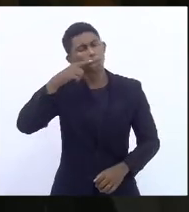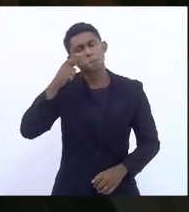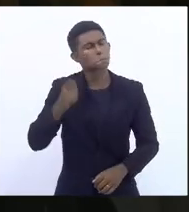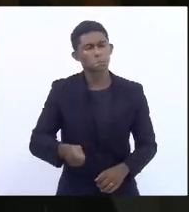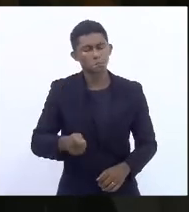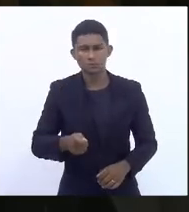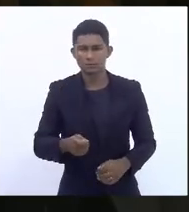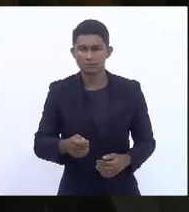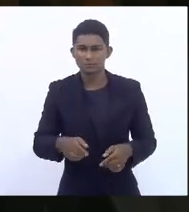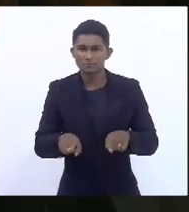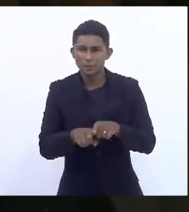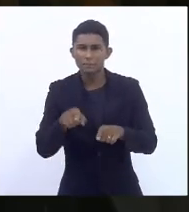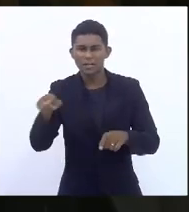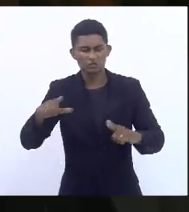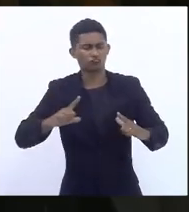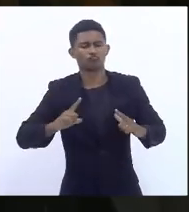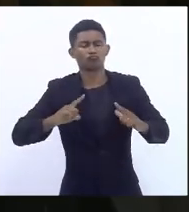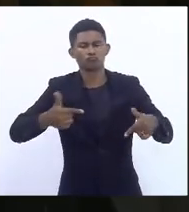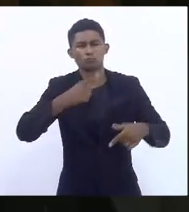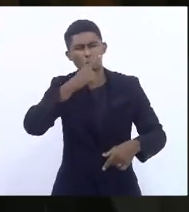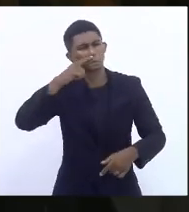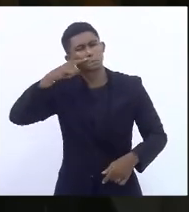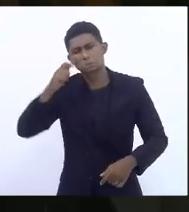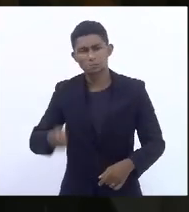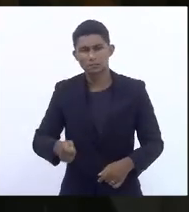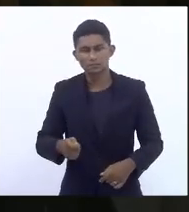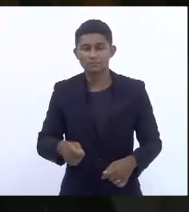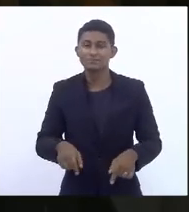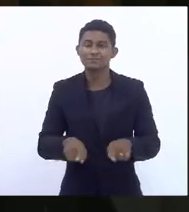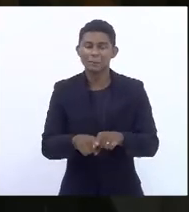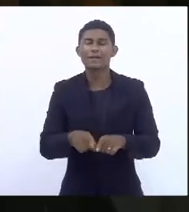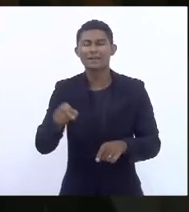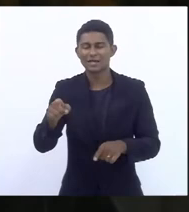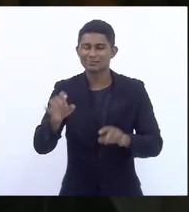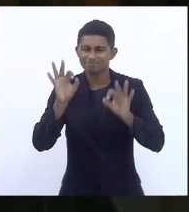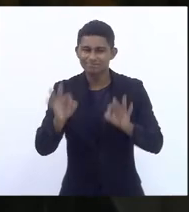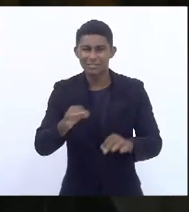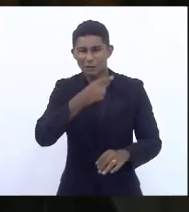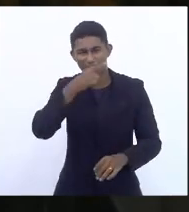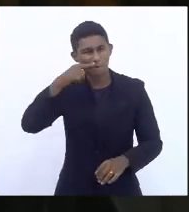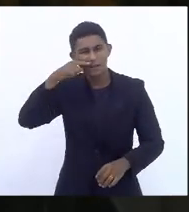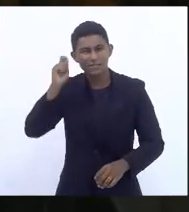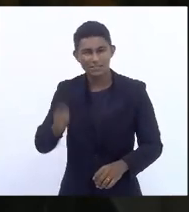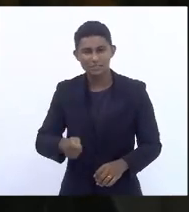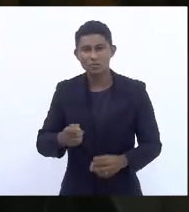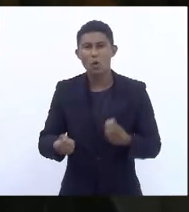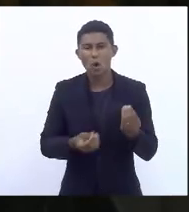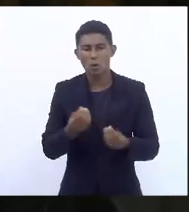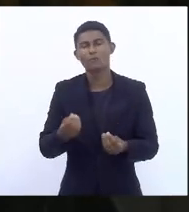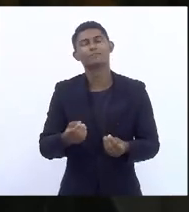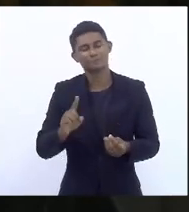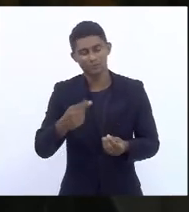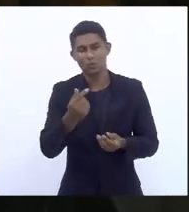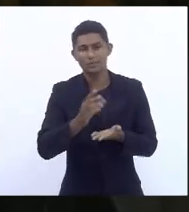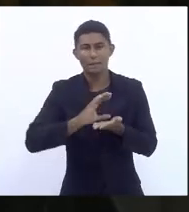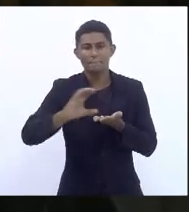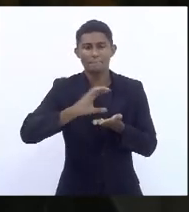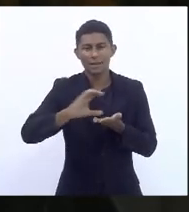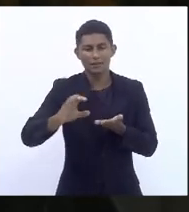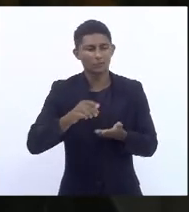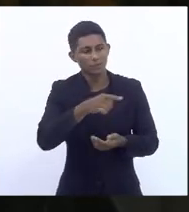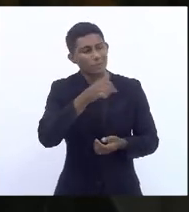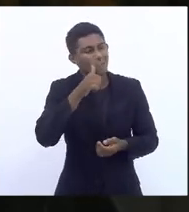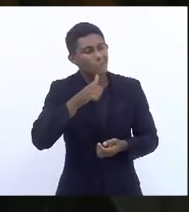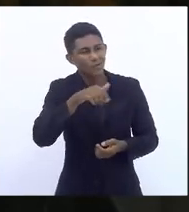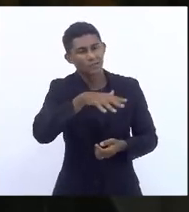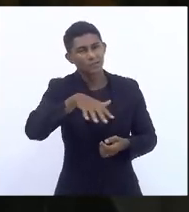de ter atitudes machistas e misóginas, confirma o seu machismo e a sua misoginia na execução do orçamento público para a política das